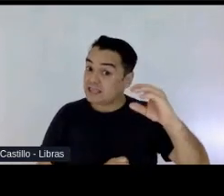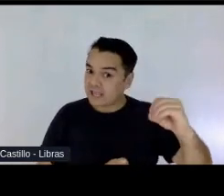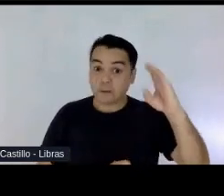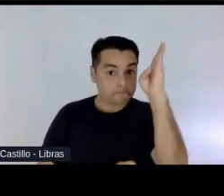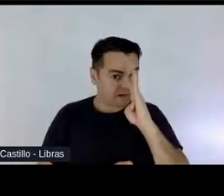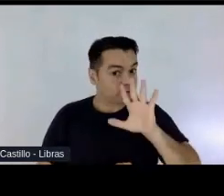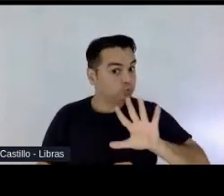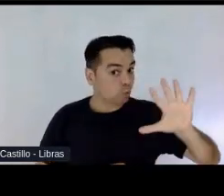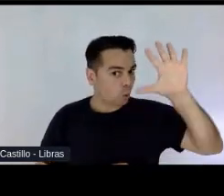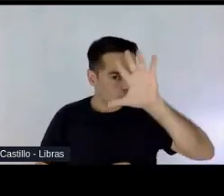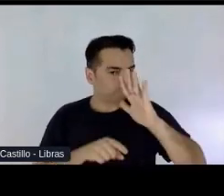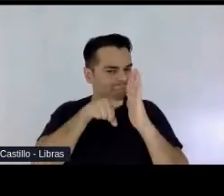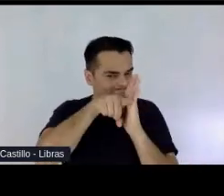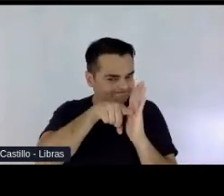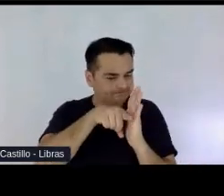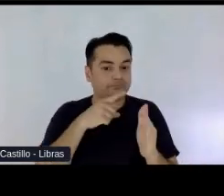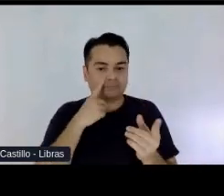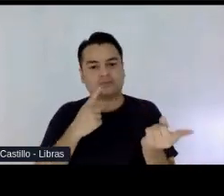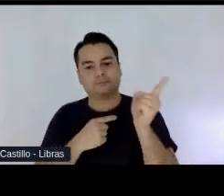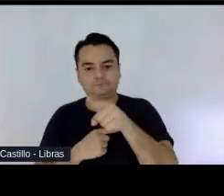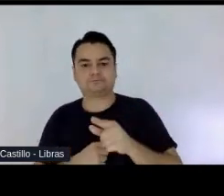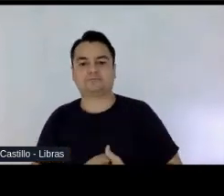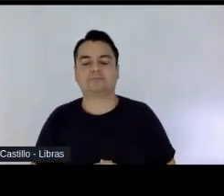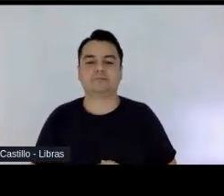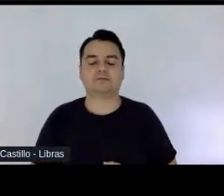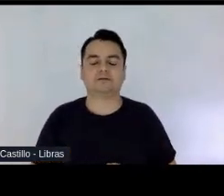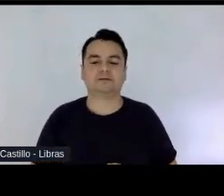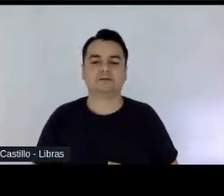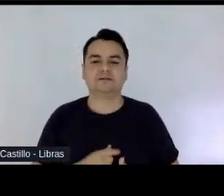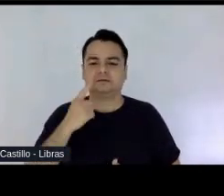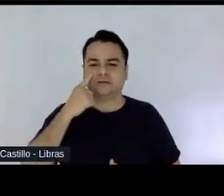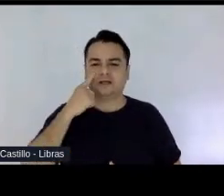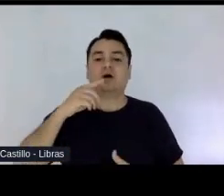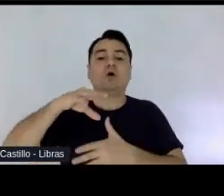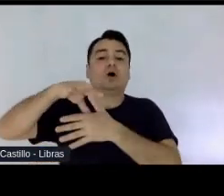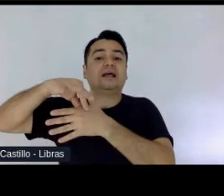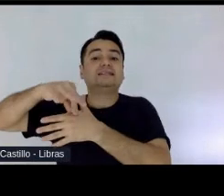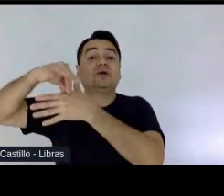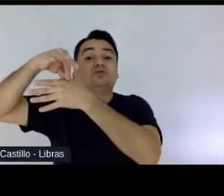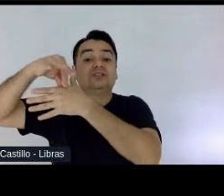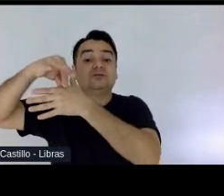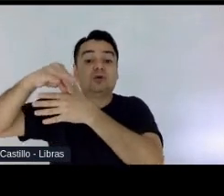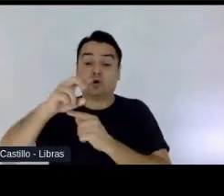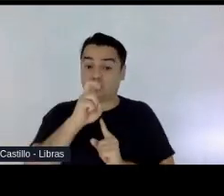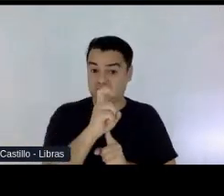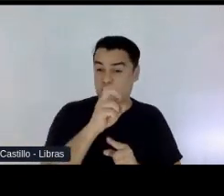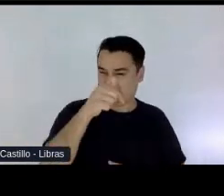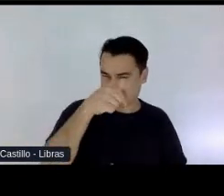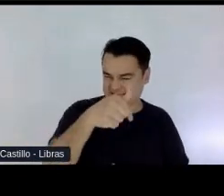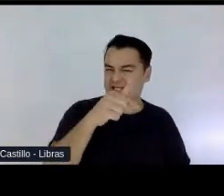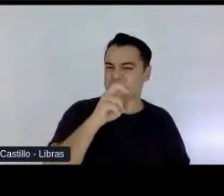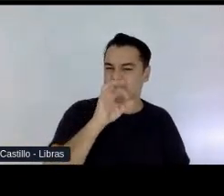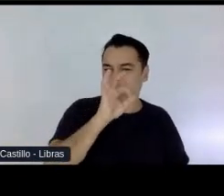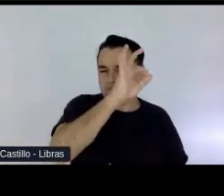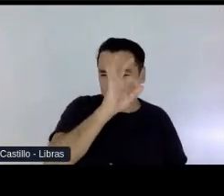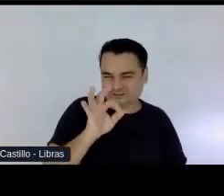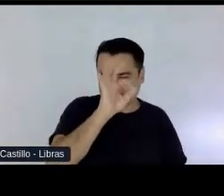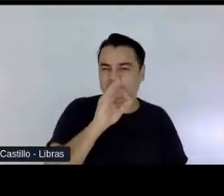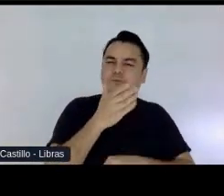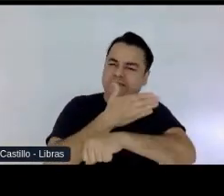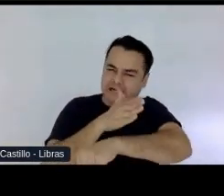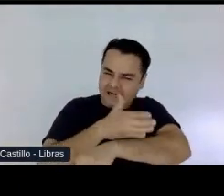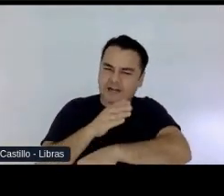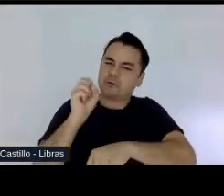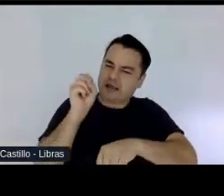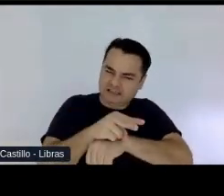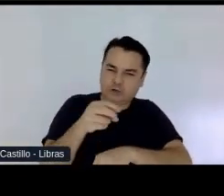gente está vendo que essa distribuição é ainda pior quando a gente vai olhar para gerente executivo, né? Então, 57% são aprendizes e trainees,